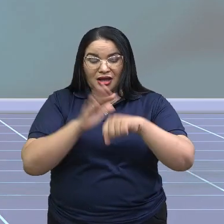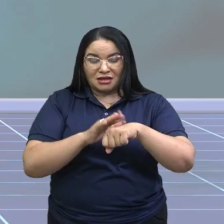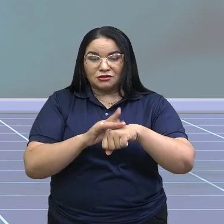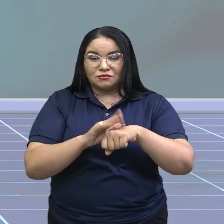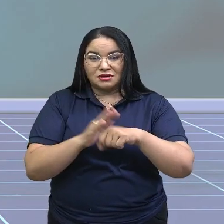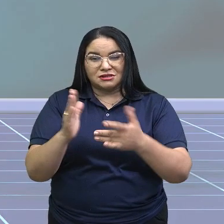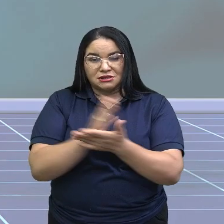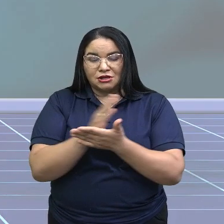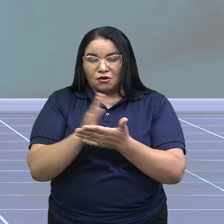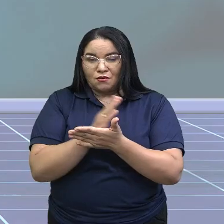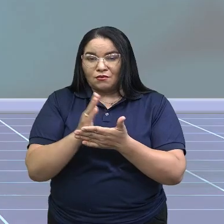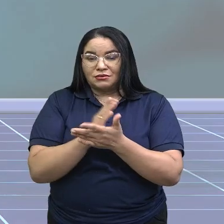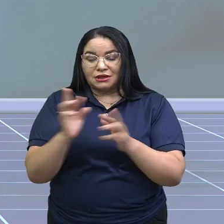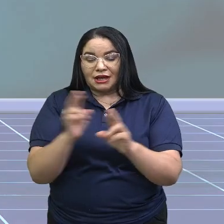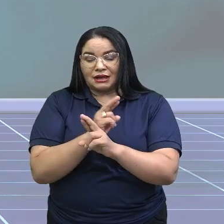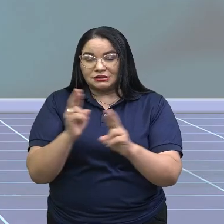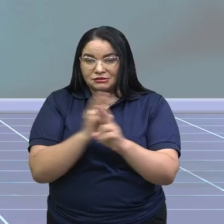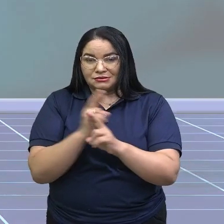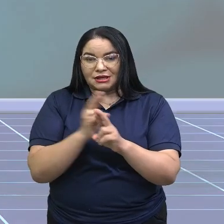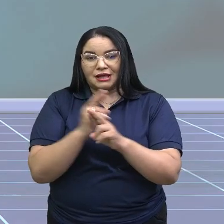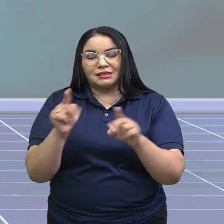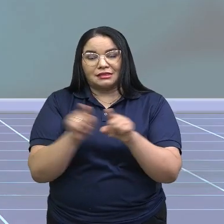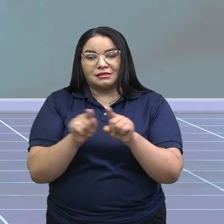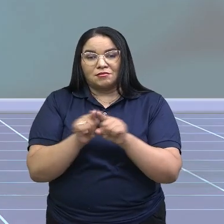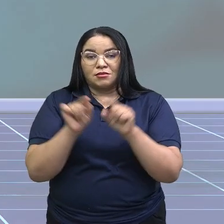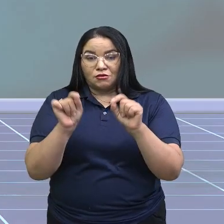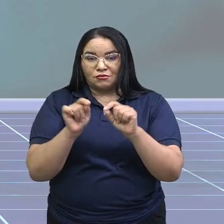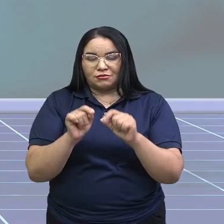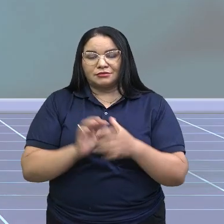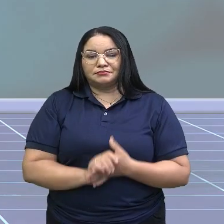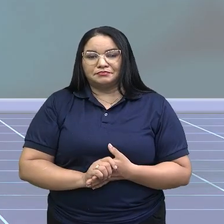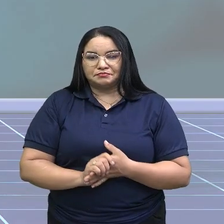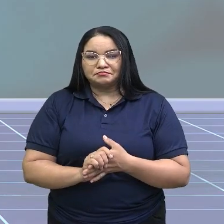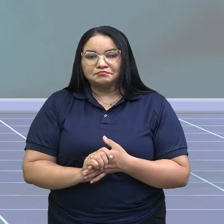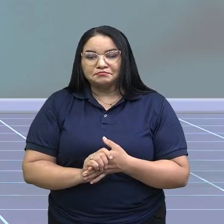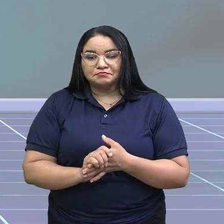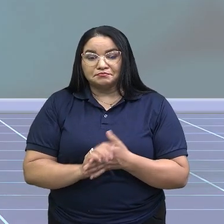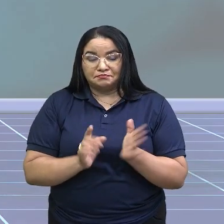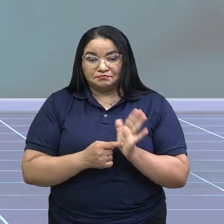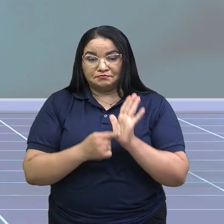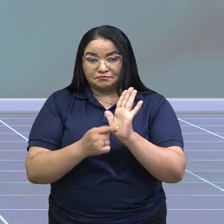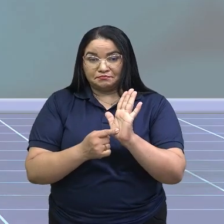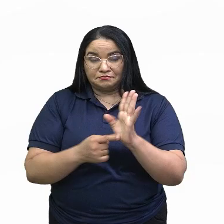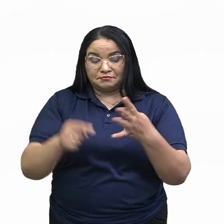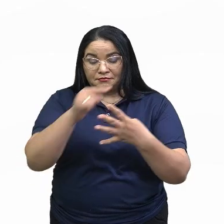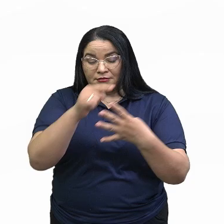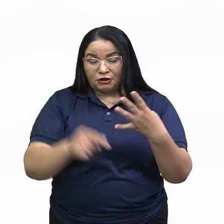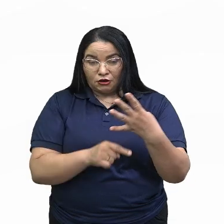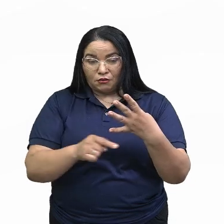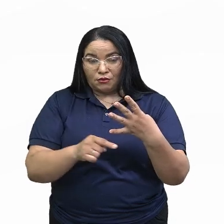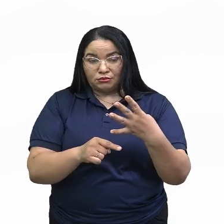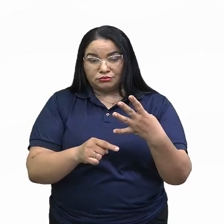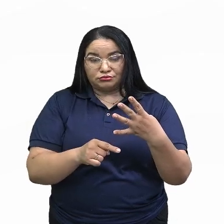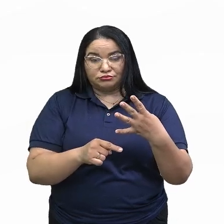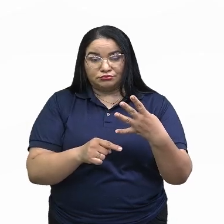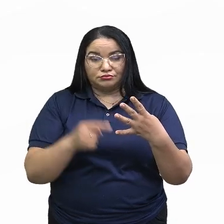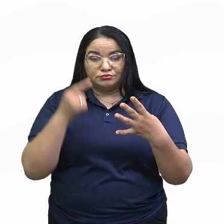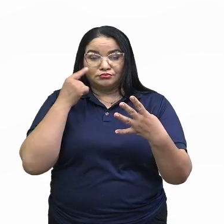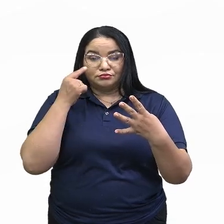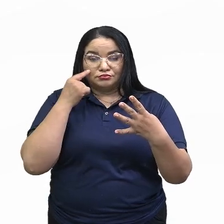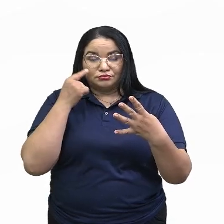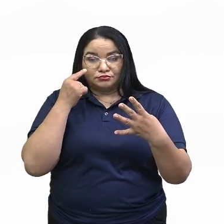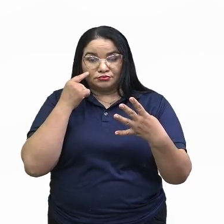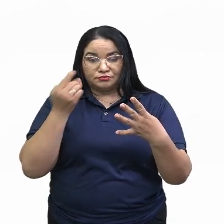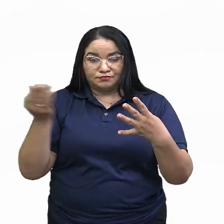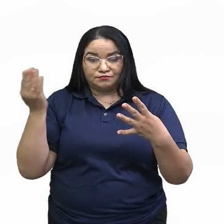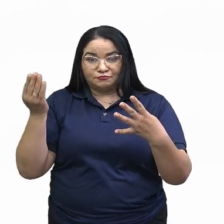neurodegenerativas, doenças que estão relacionadas com o sistema nervoso. E aí a gente trouxe 4 doenças para vocês que a gente vai detalhar